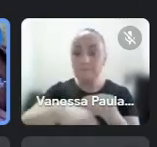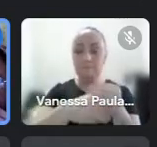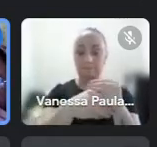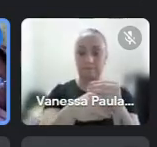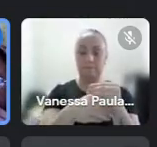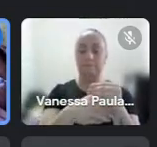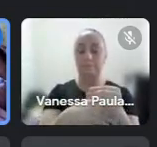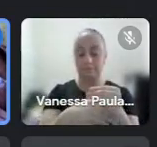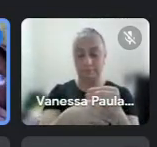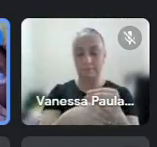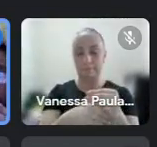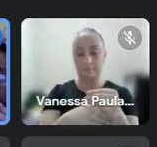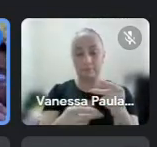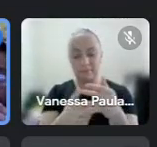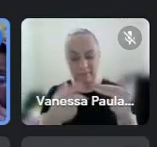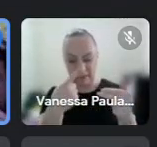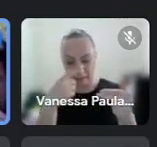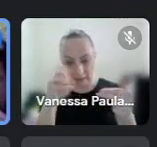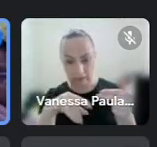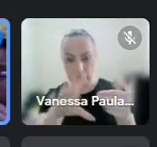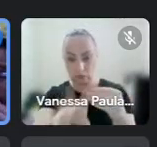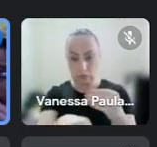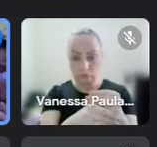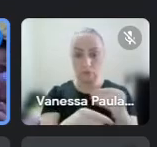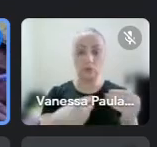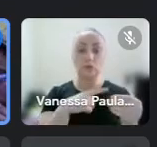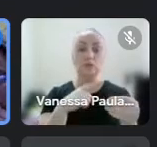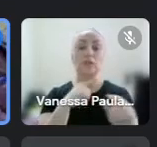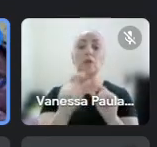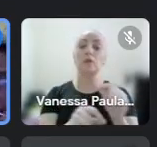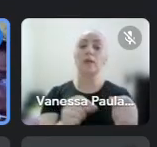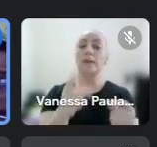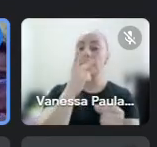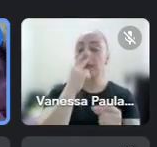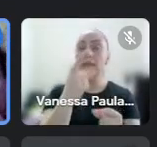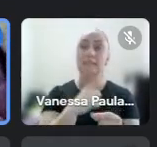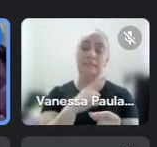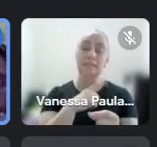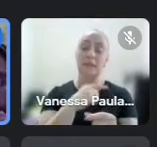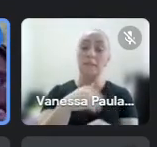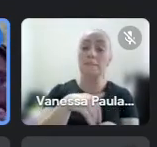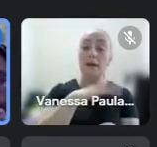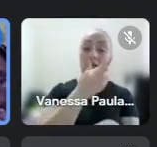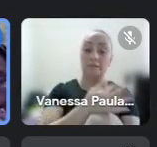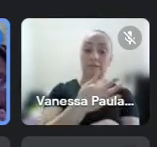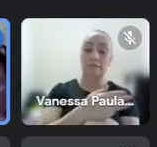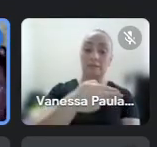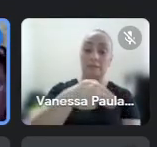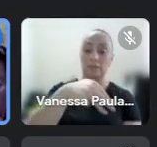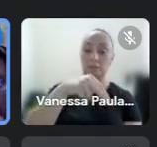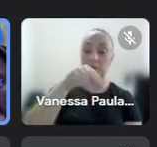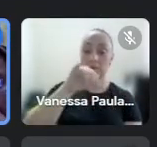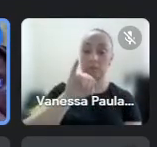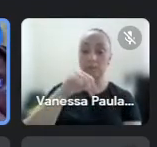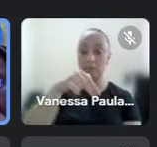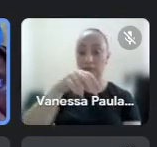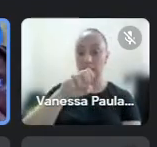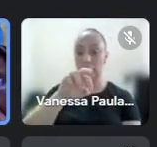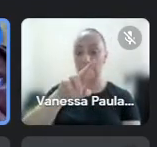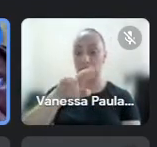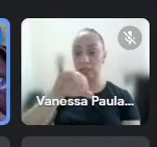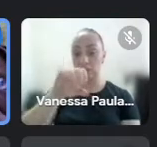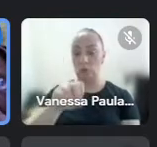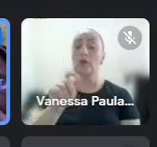Então, o rejeito enriquecido, ele contém uma certa concentração de minério que ainda é passível de ser